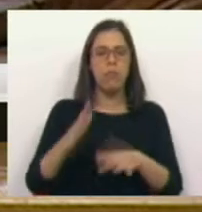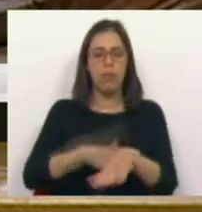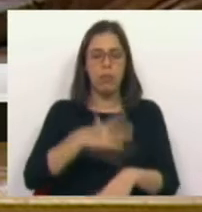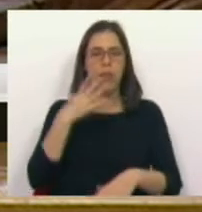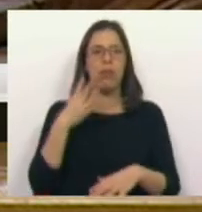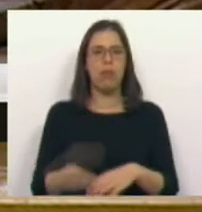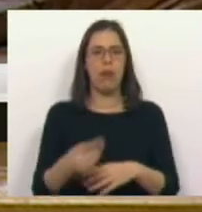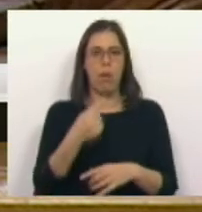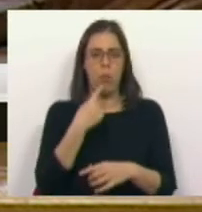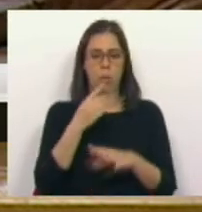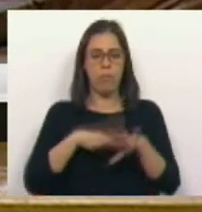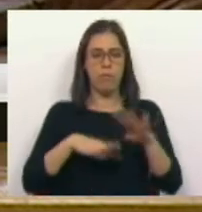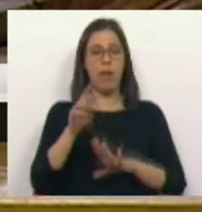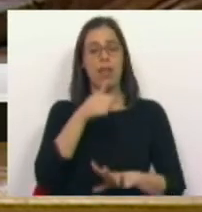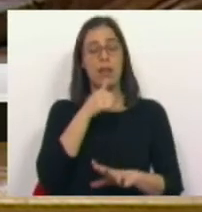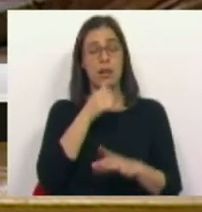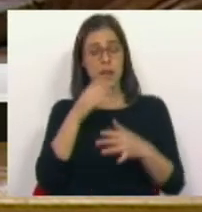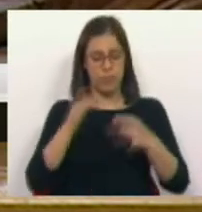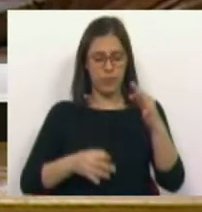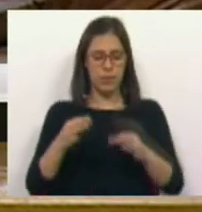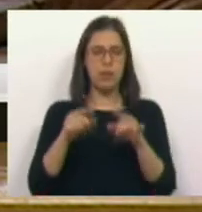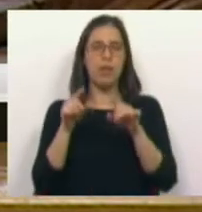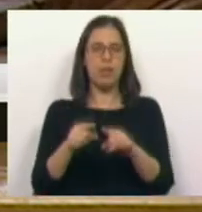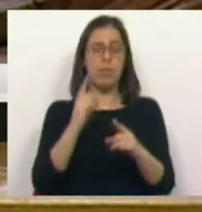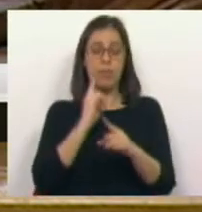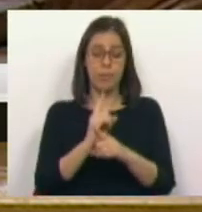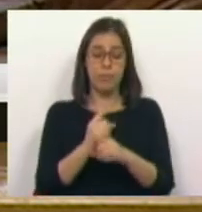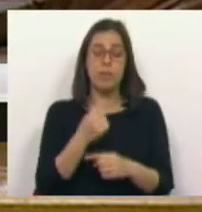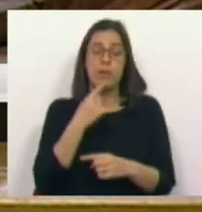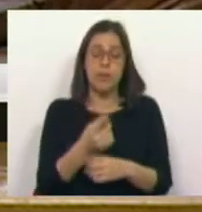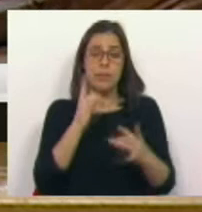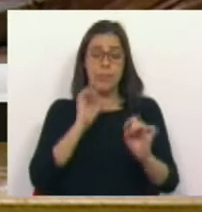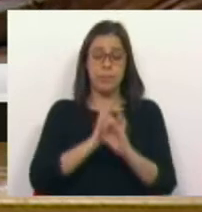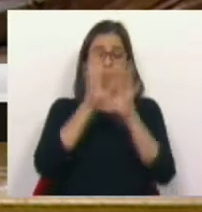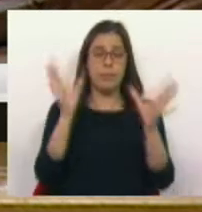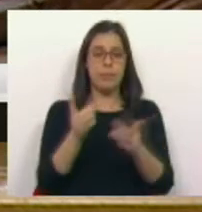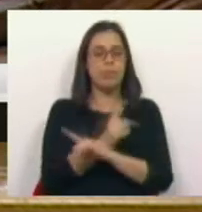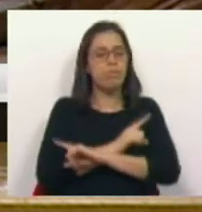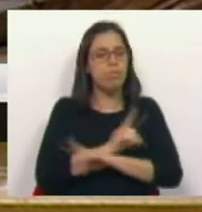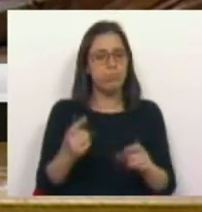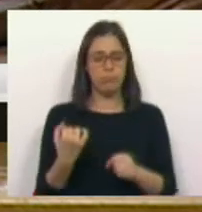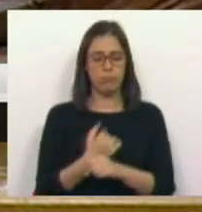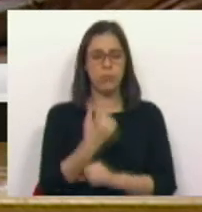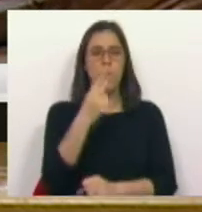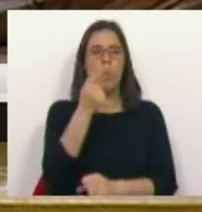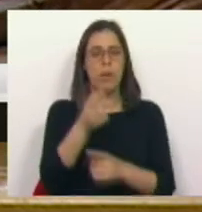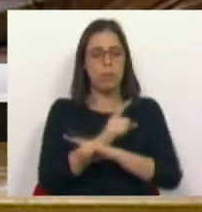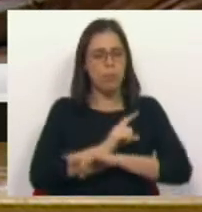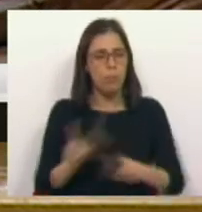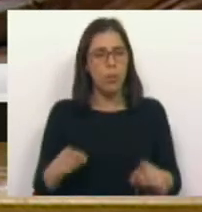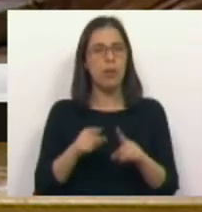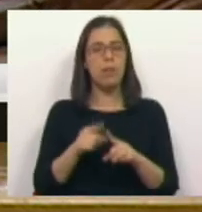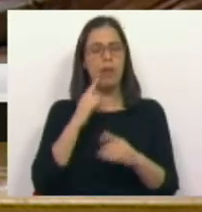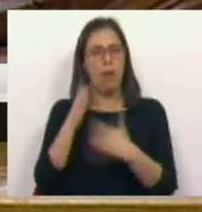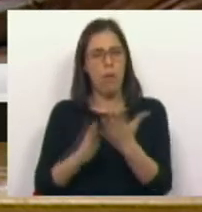tardaram demasiado tempo a aplicarem decisões dos tribunais, as quais apontaram claramente para a proibição da atividade da Uber e desta